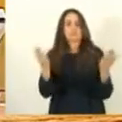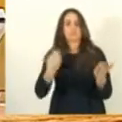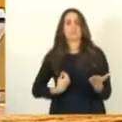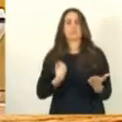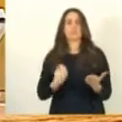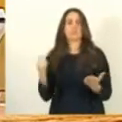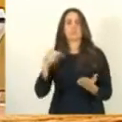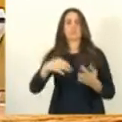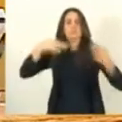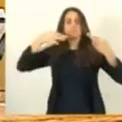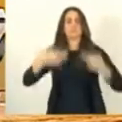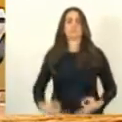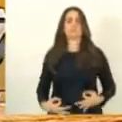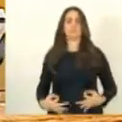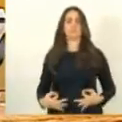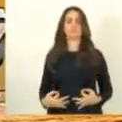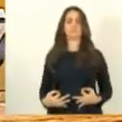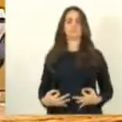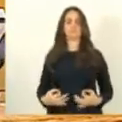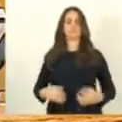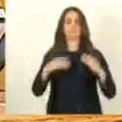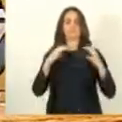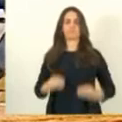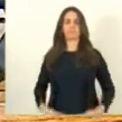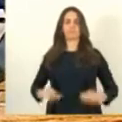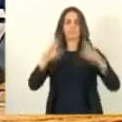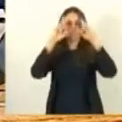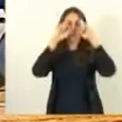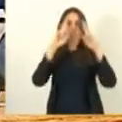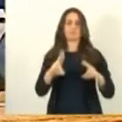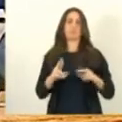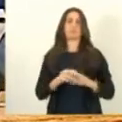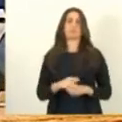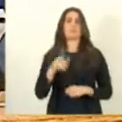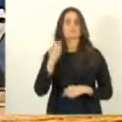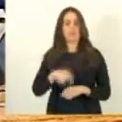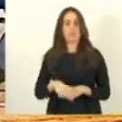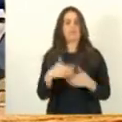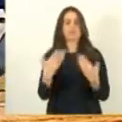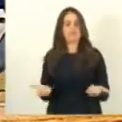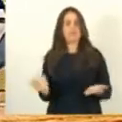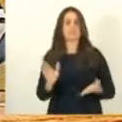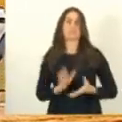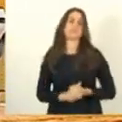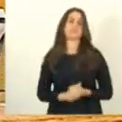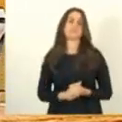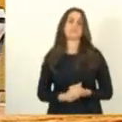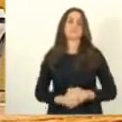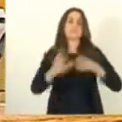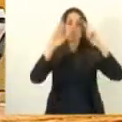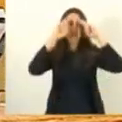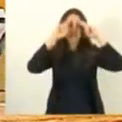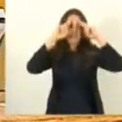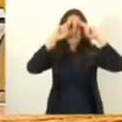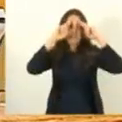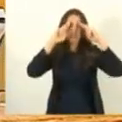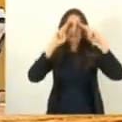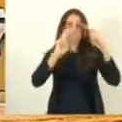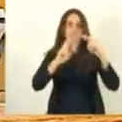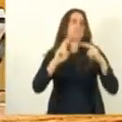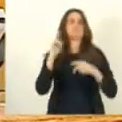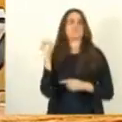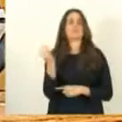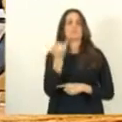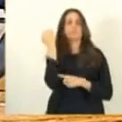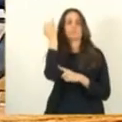tiveram uma postura digna, uma postura respeitosa, e é assim que funciona. O respeito, ele vale